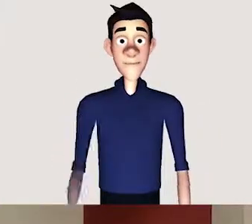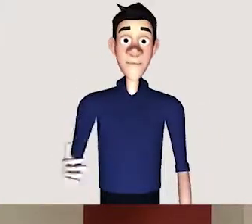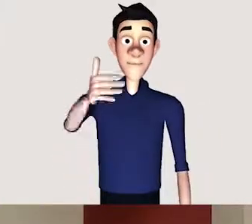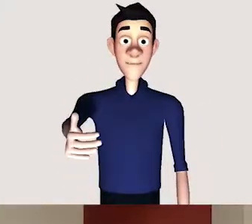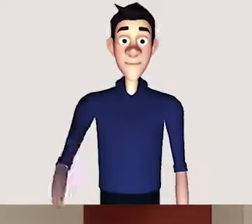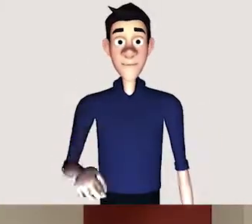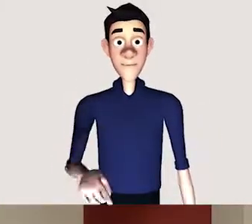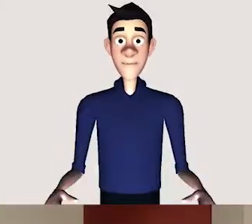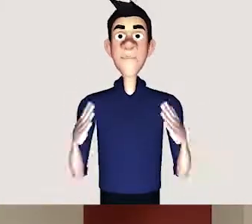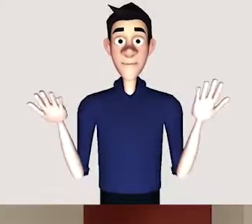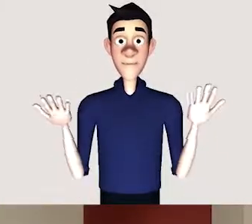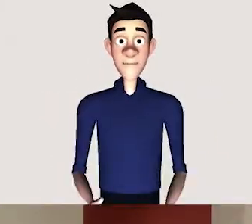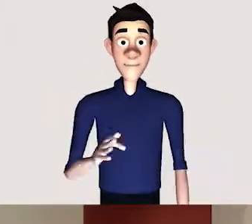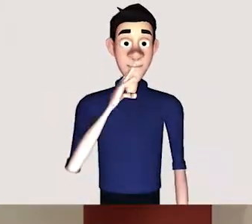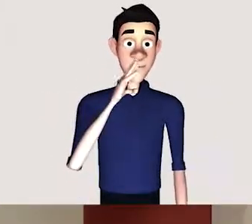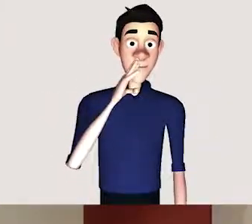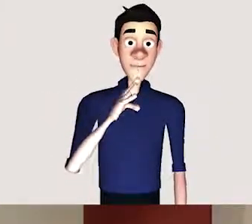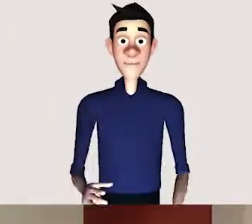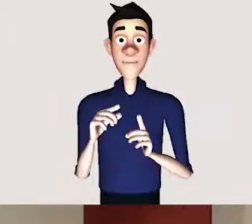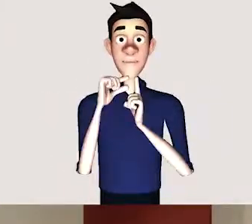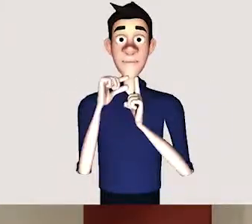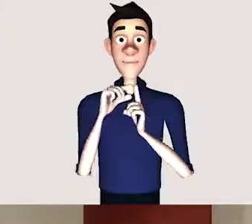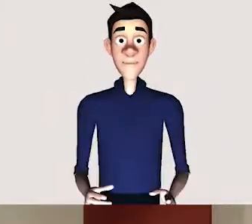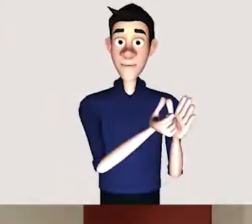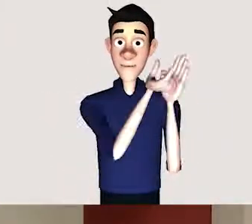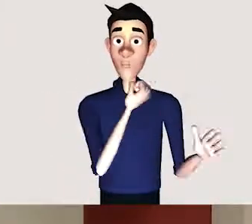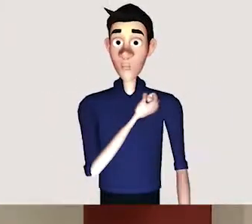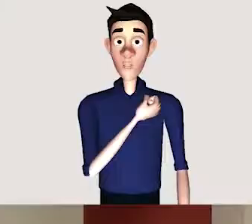imagem para a palavra patrimônio.